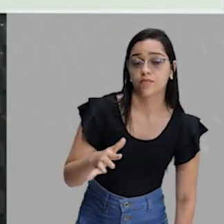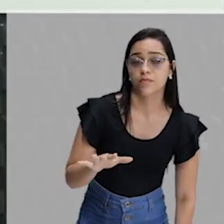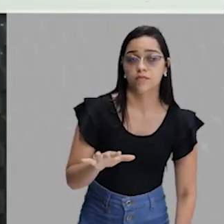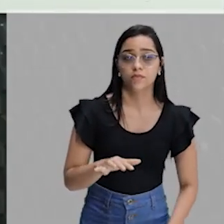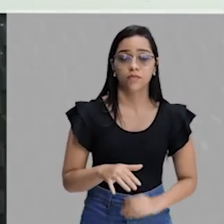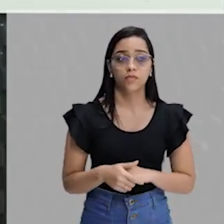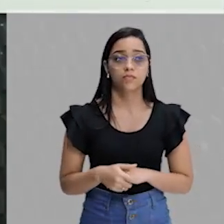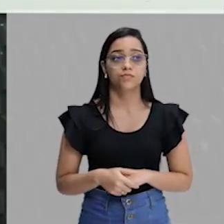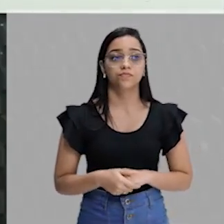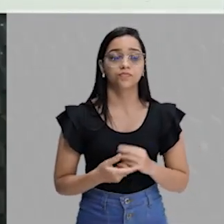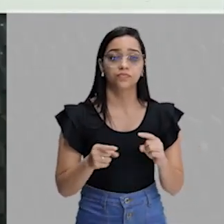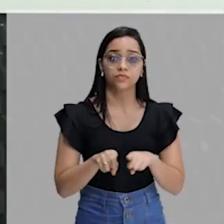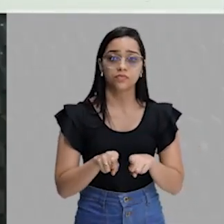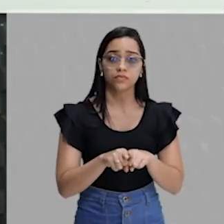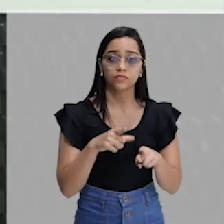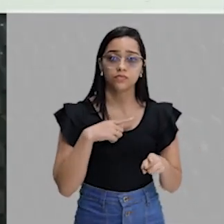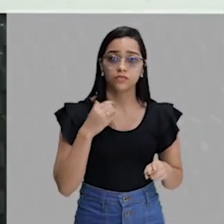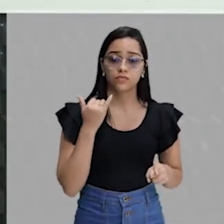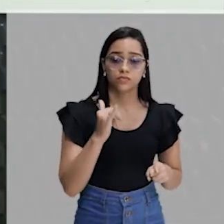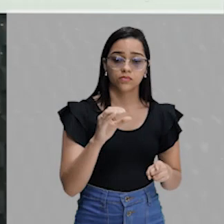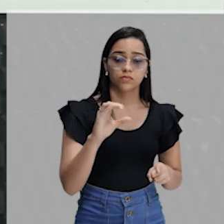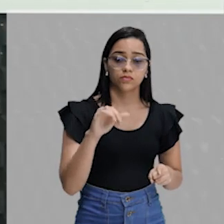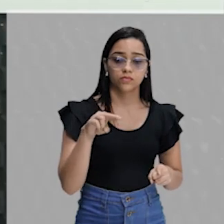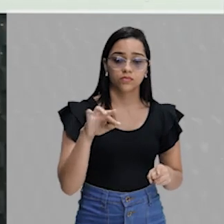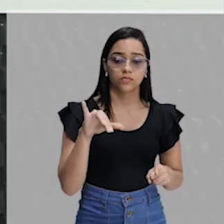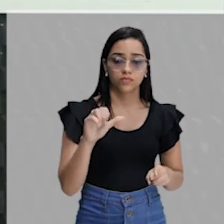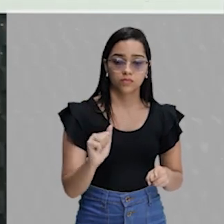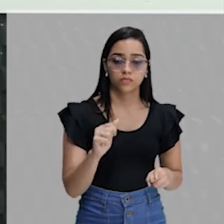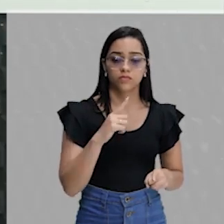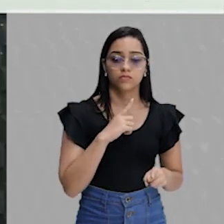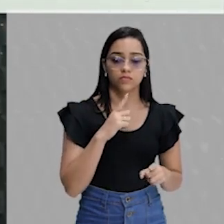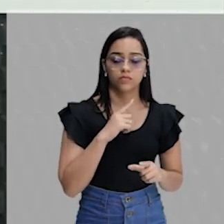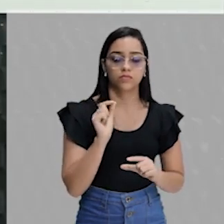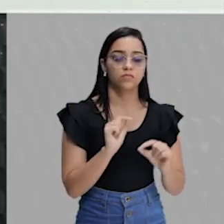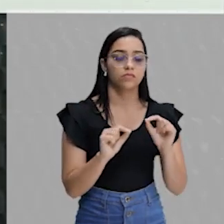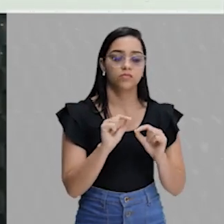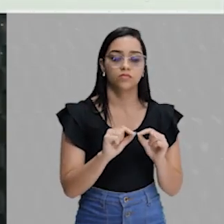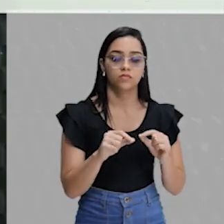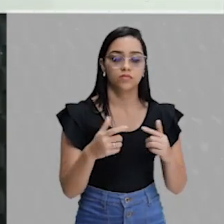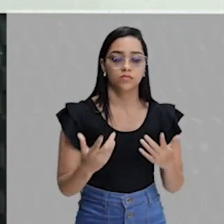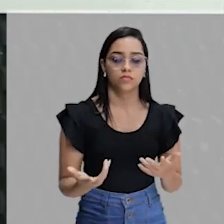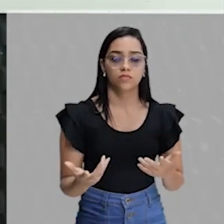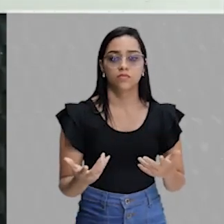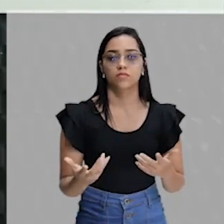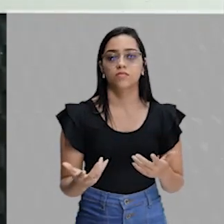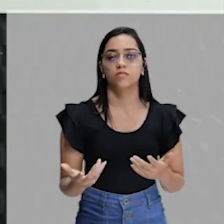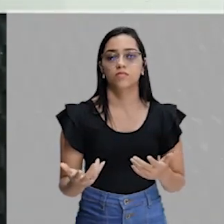ok? E essa energia cinética, ela nasce justamente de forma,